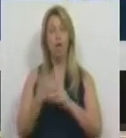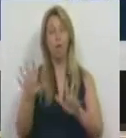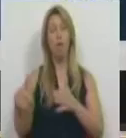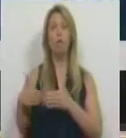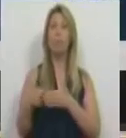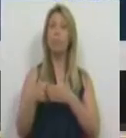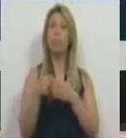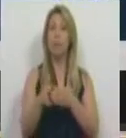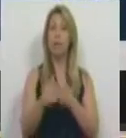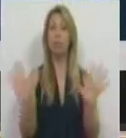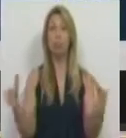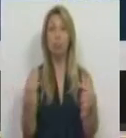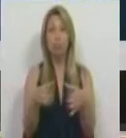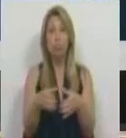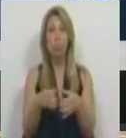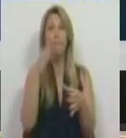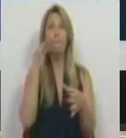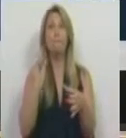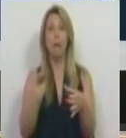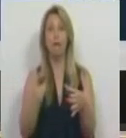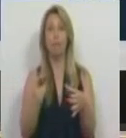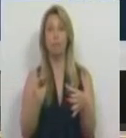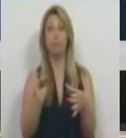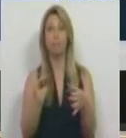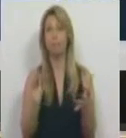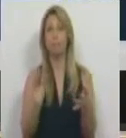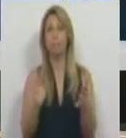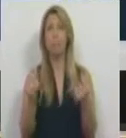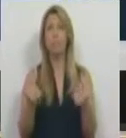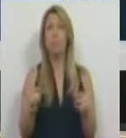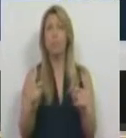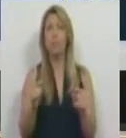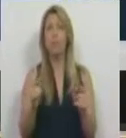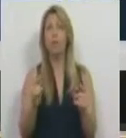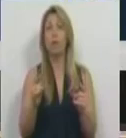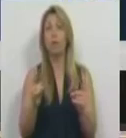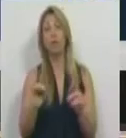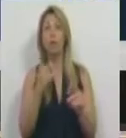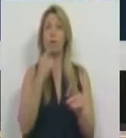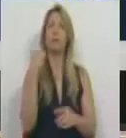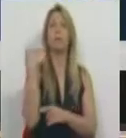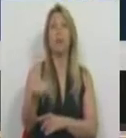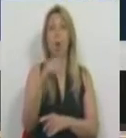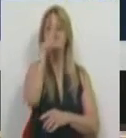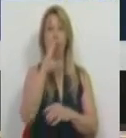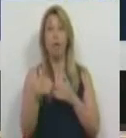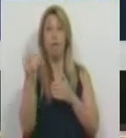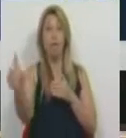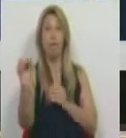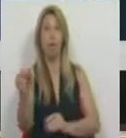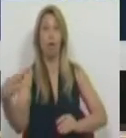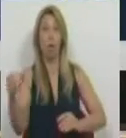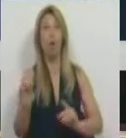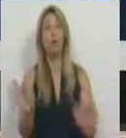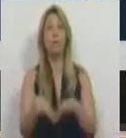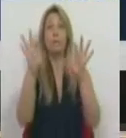processo de concentrações na banca. Não apenas nega aos Estados da periferia do euro, como Portugal,